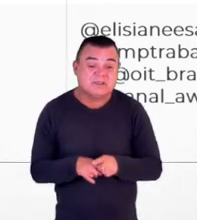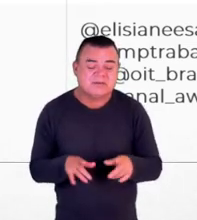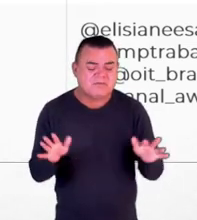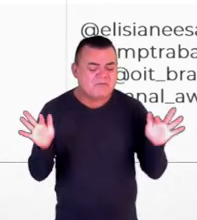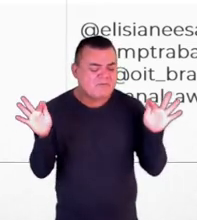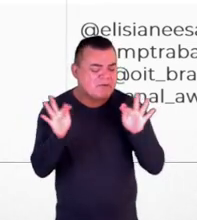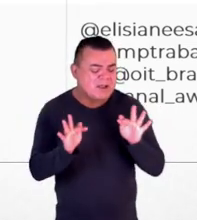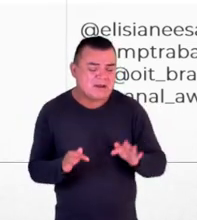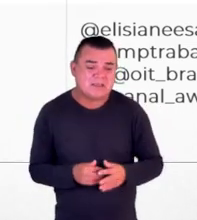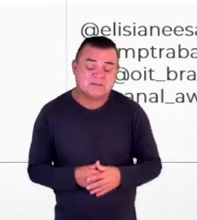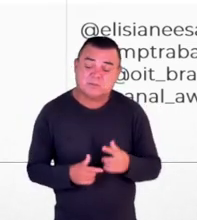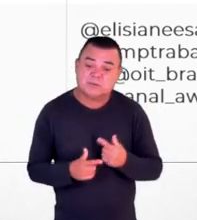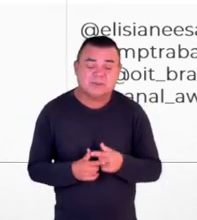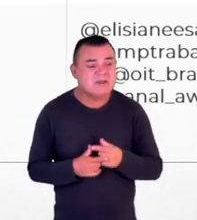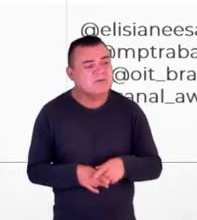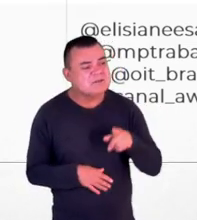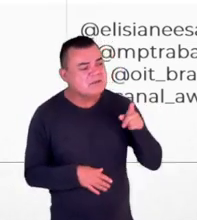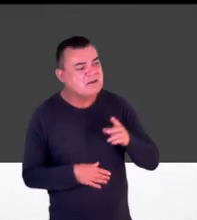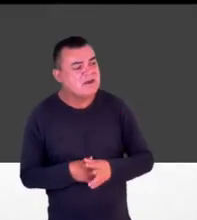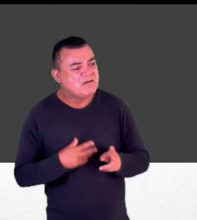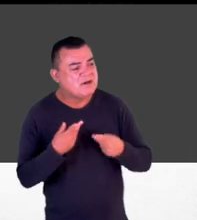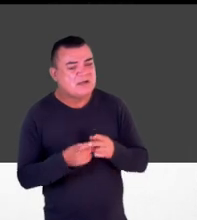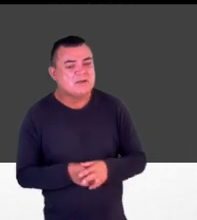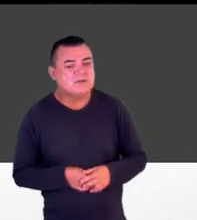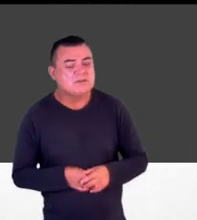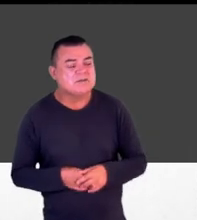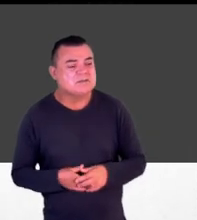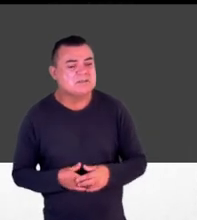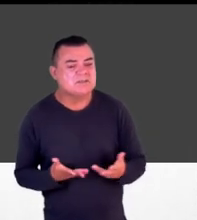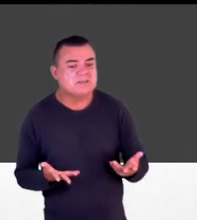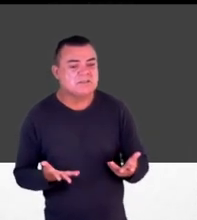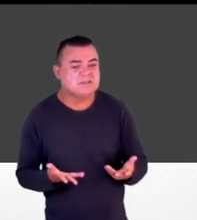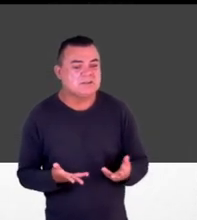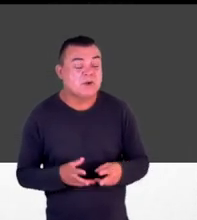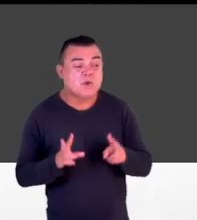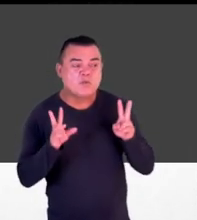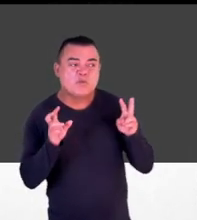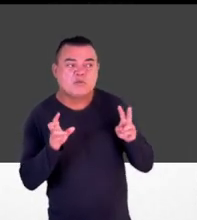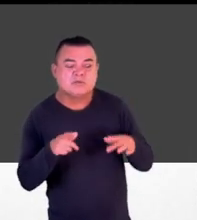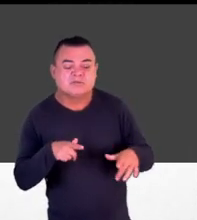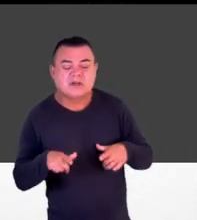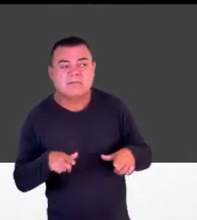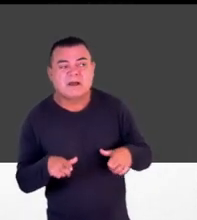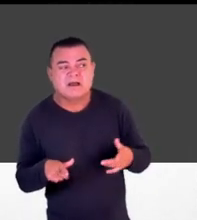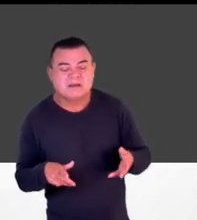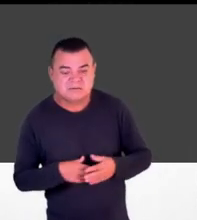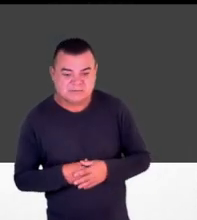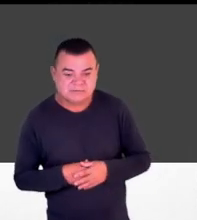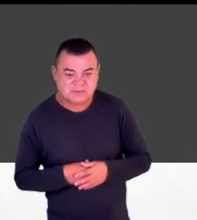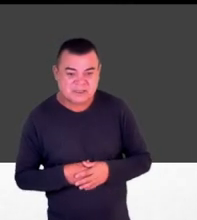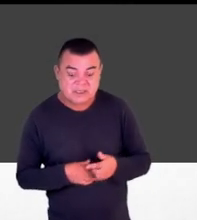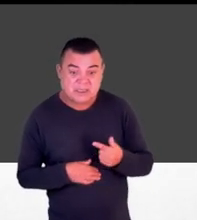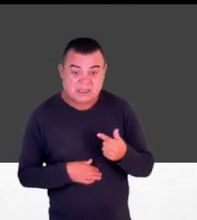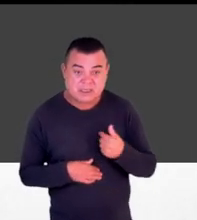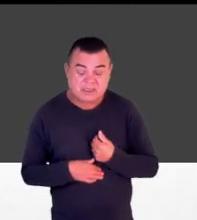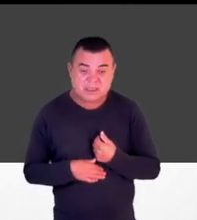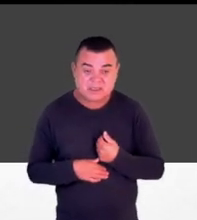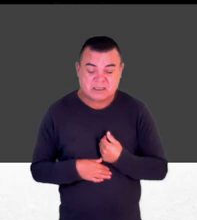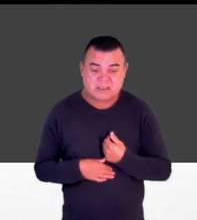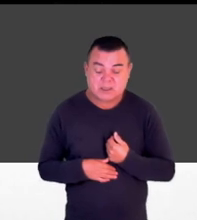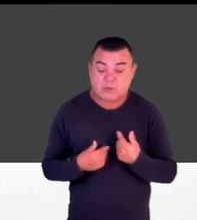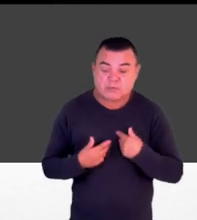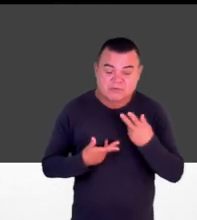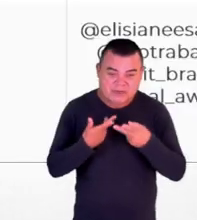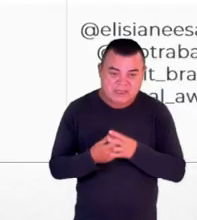mencionado Logo no início da sua fala a questão do trabalho que é uma das questões que eu vou focar aqui né em como o trabalho o direito ao trabalho